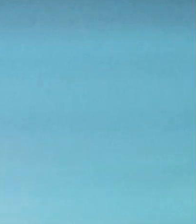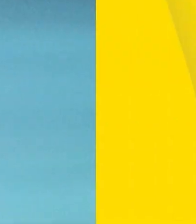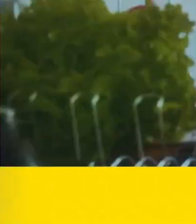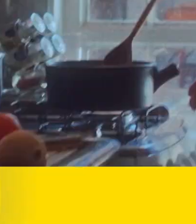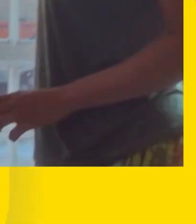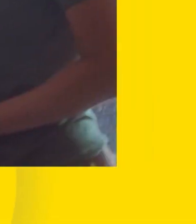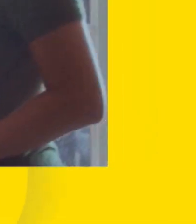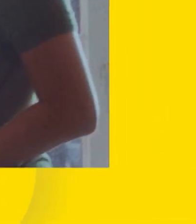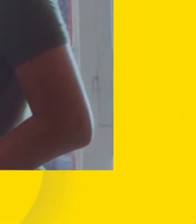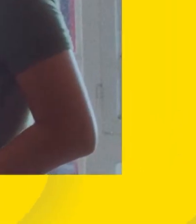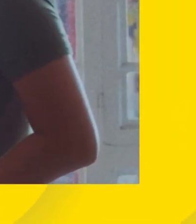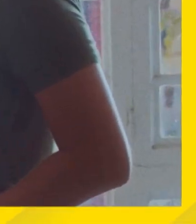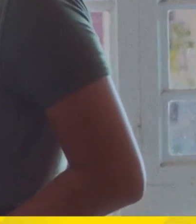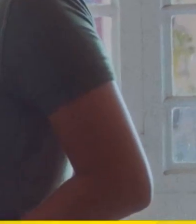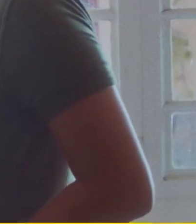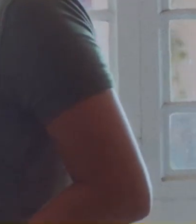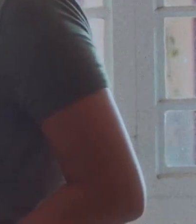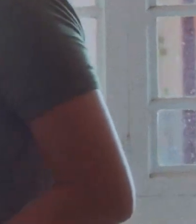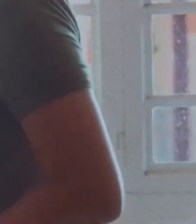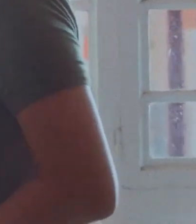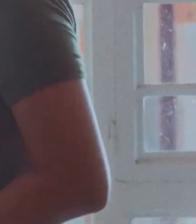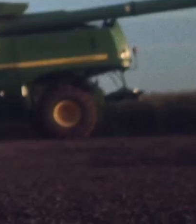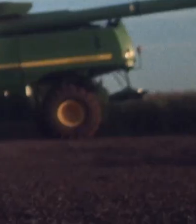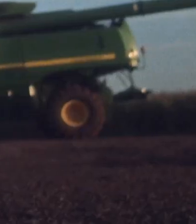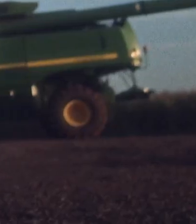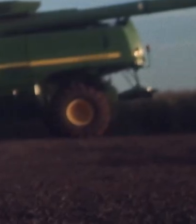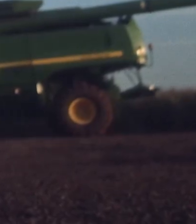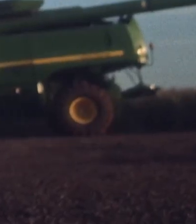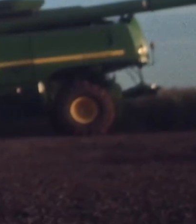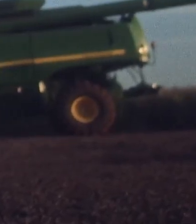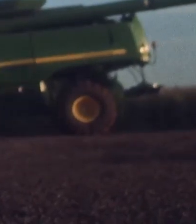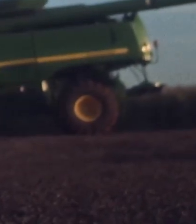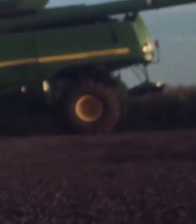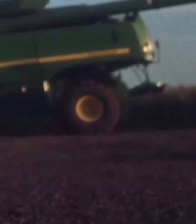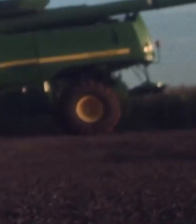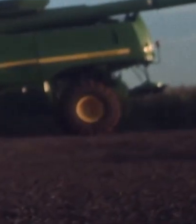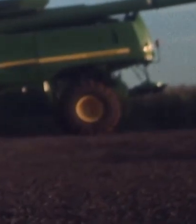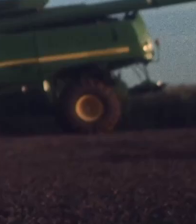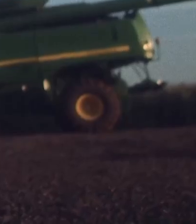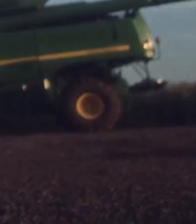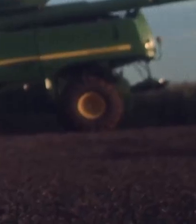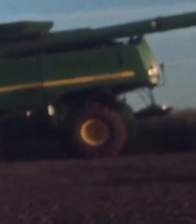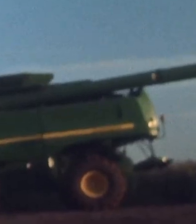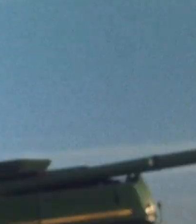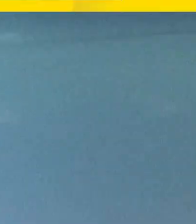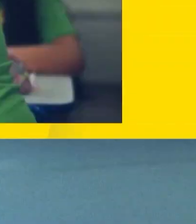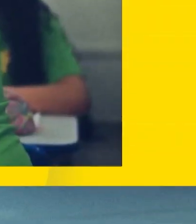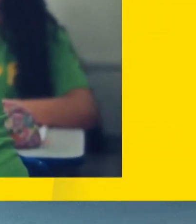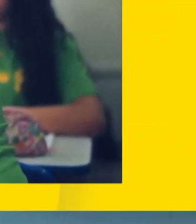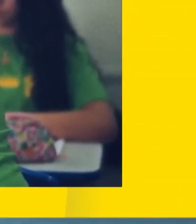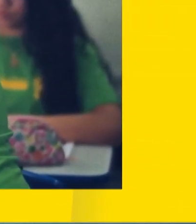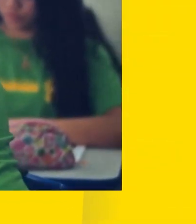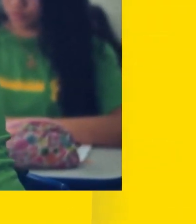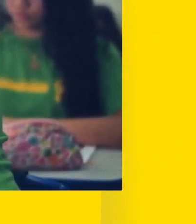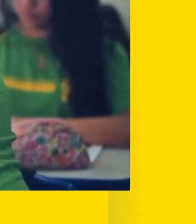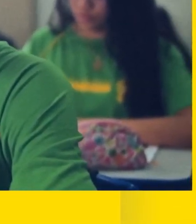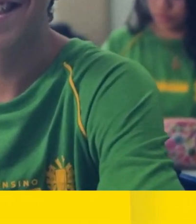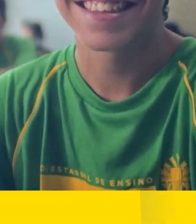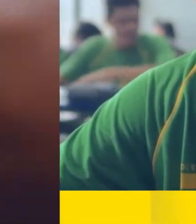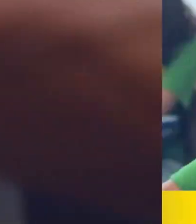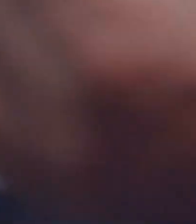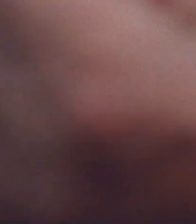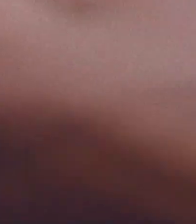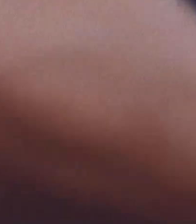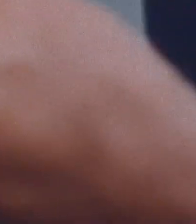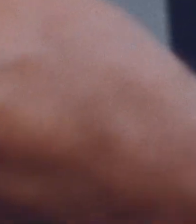Existe um lugar onde o bem-estar do cidadão é prioridade e que, por meio de um instrumento democrático, o futuro é construído.